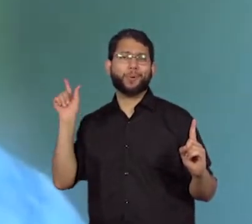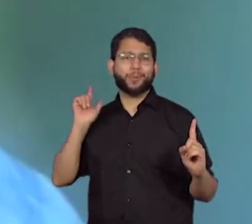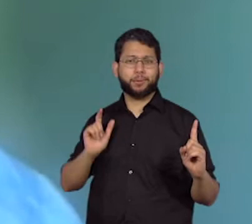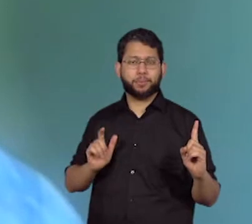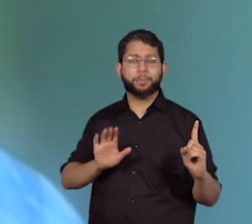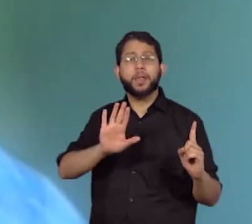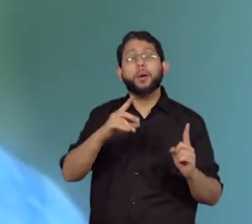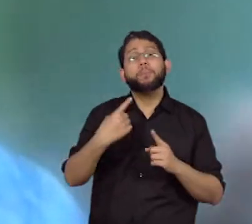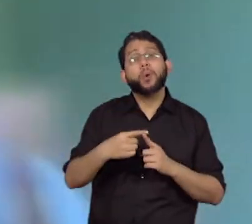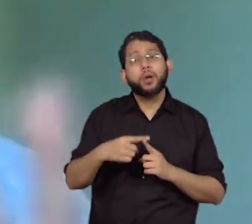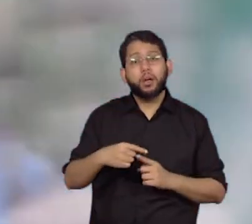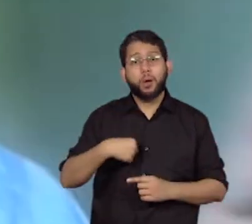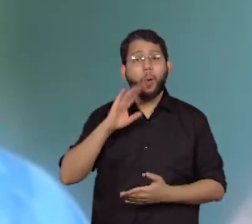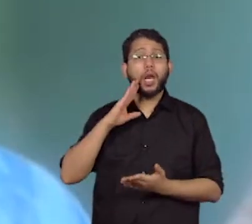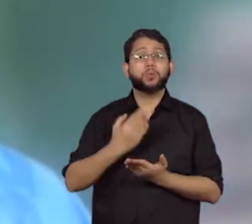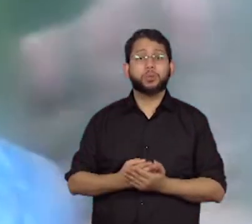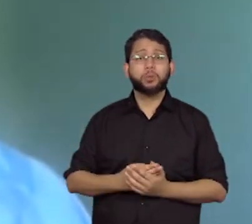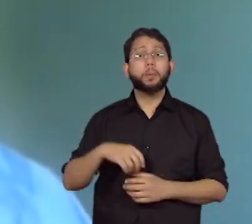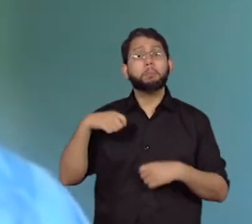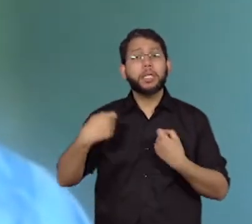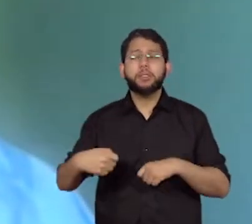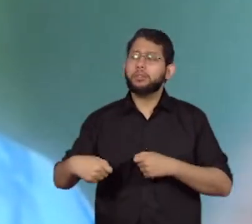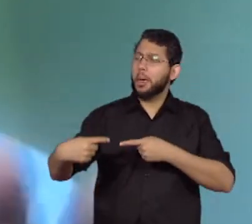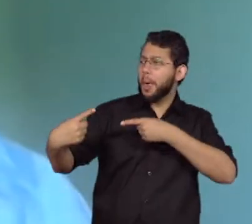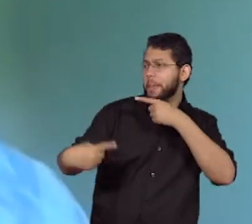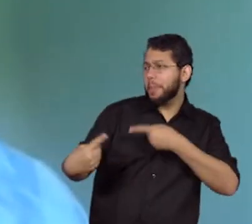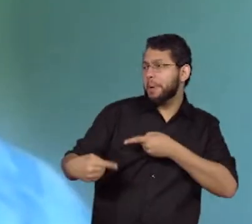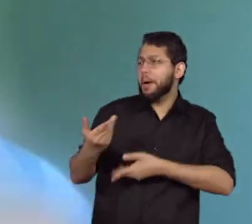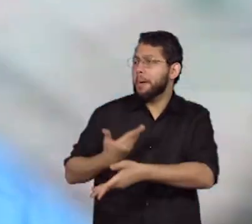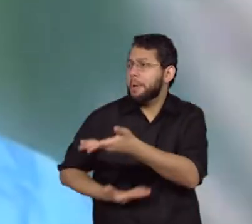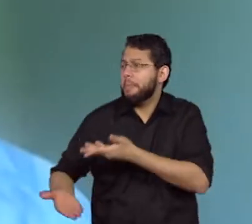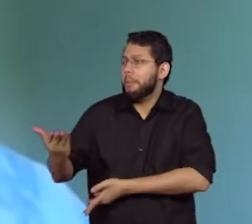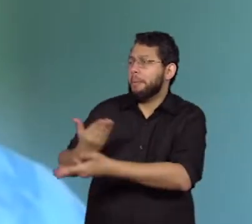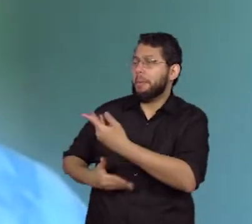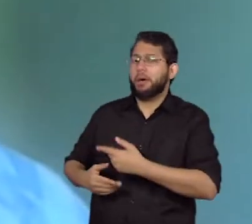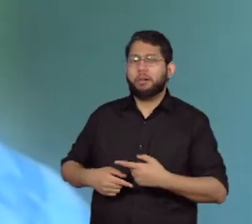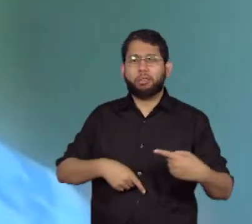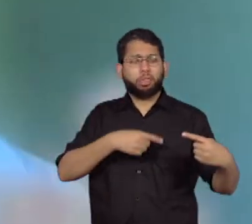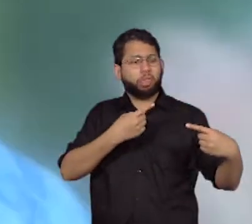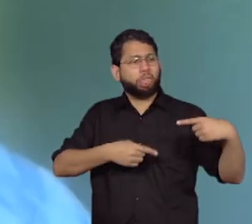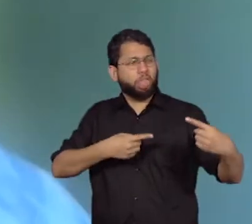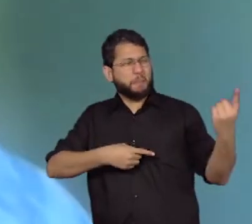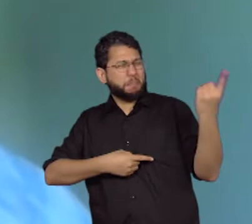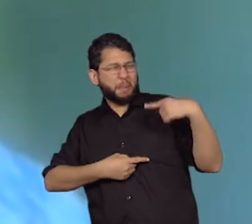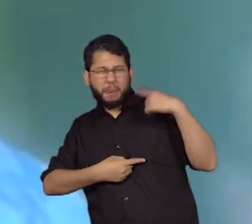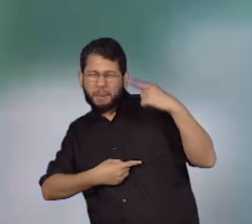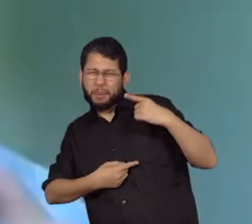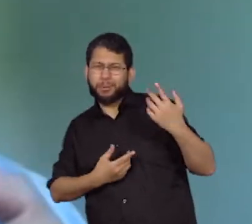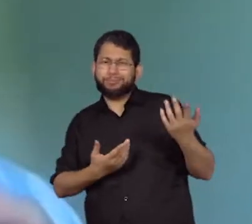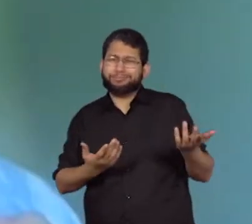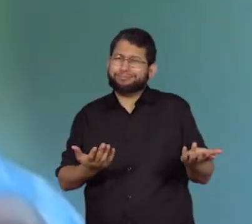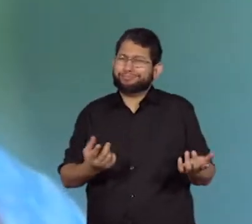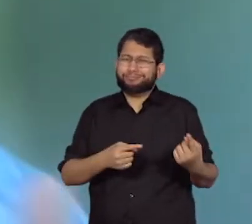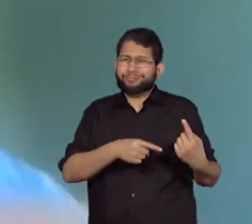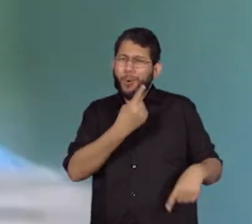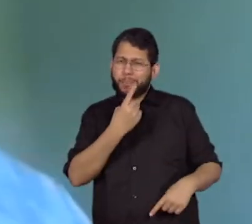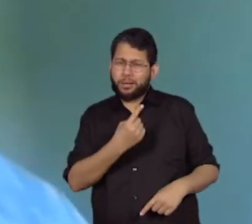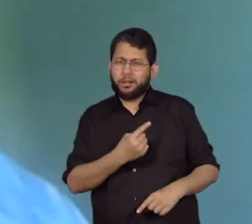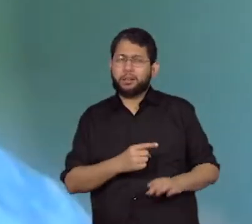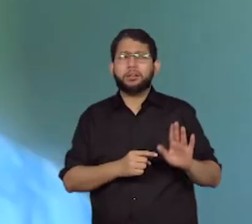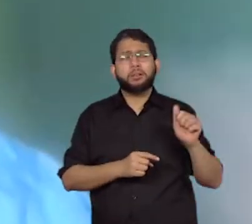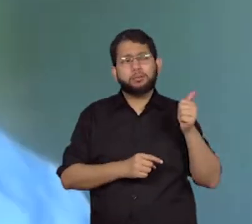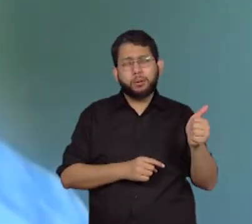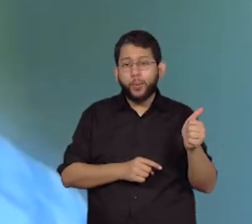é o debate civilizado, e isso é uma parte fundamental do digital e como ele contribuiu. Para todo produtor de conteúdo, a gente tem que ouvir